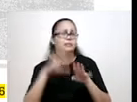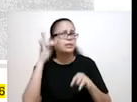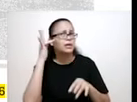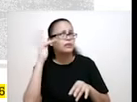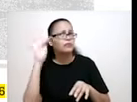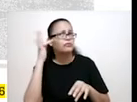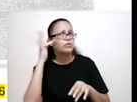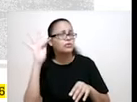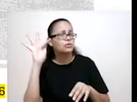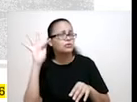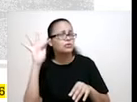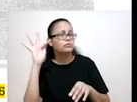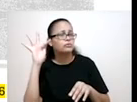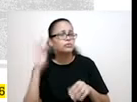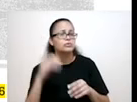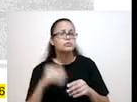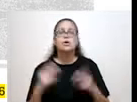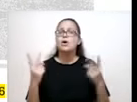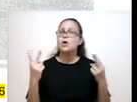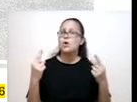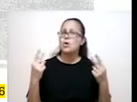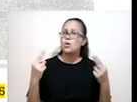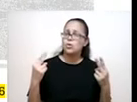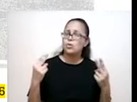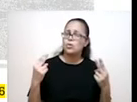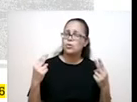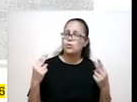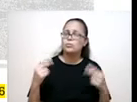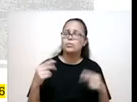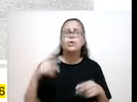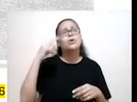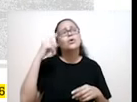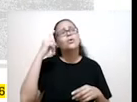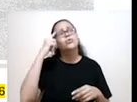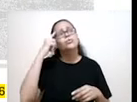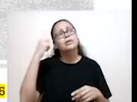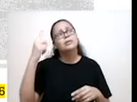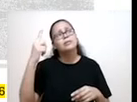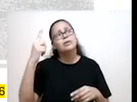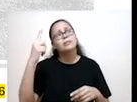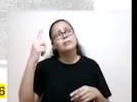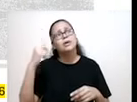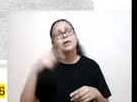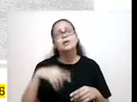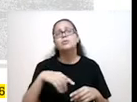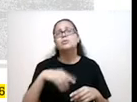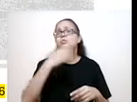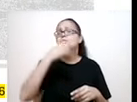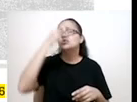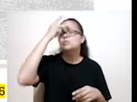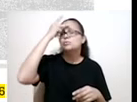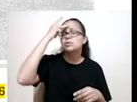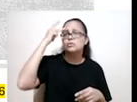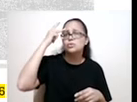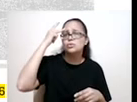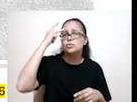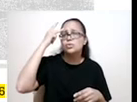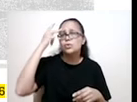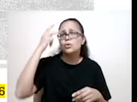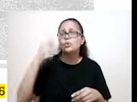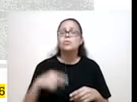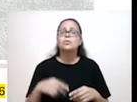filosóficos, como a retomada dos pensamentos de autores da antiguidade. Tudo isso para entender